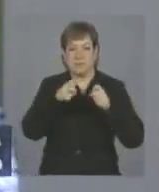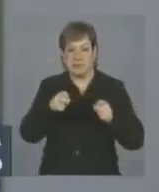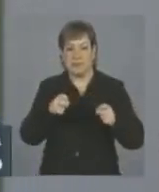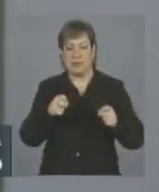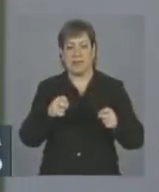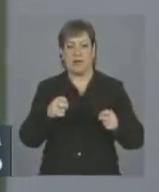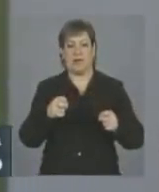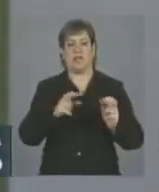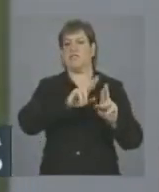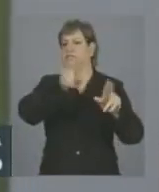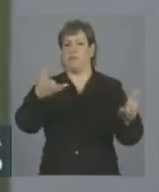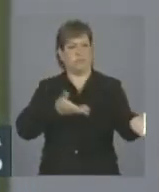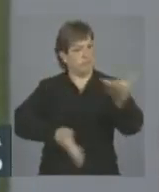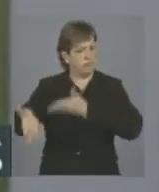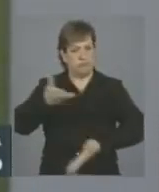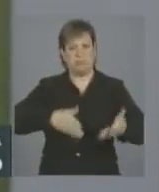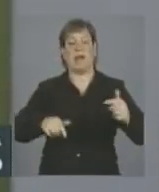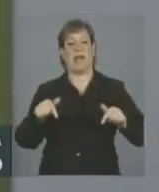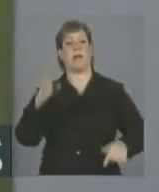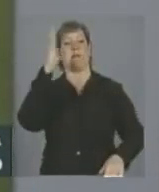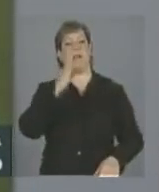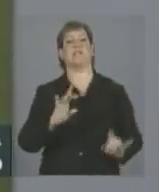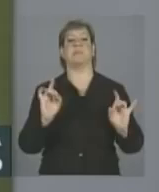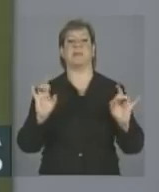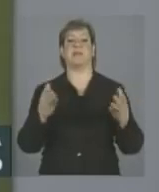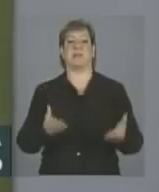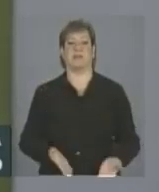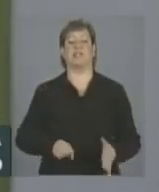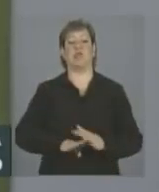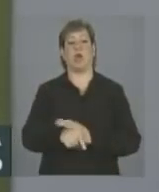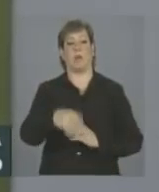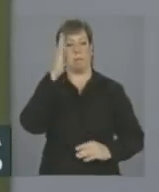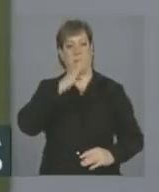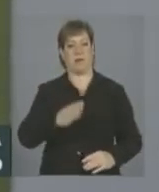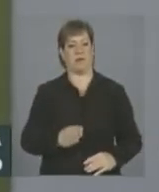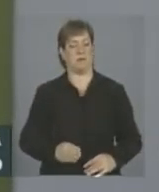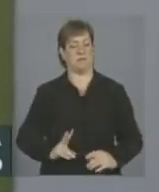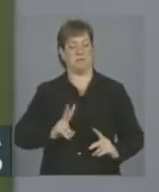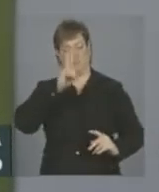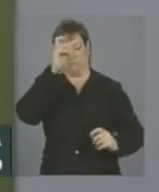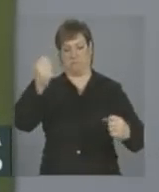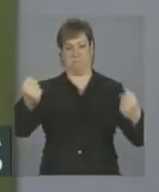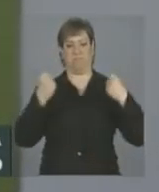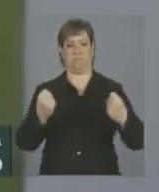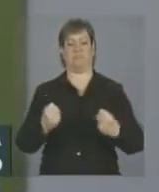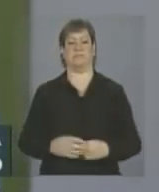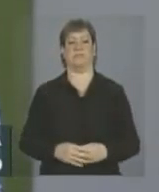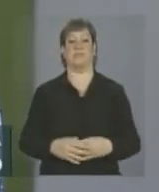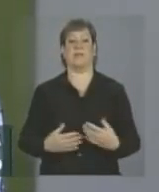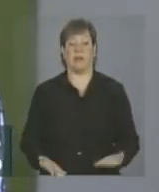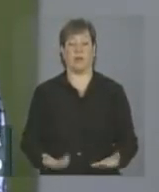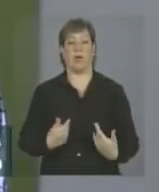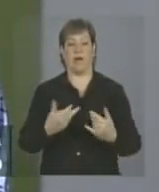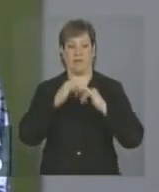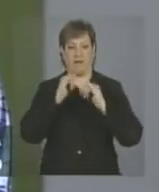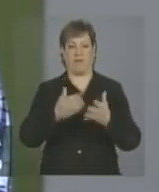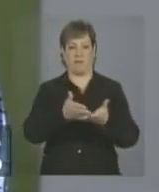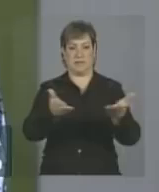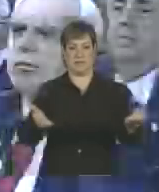com a diferença que distingue esse país e que torna ele imbatível. Queria dizer a vocês